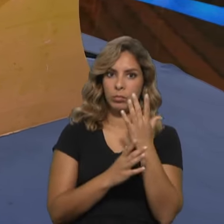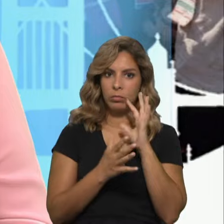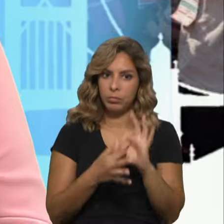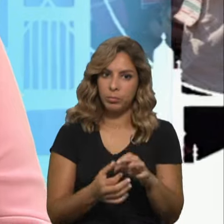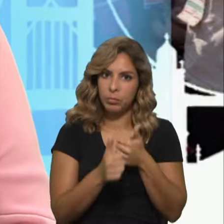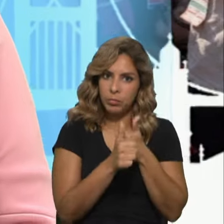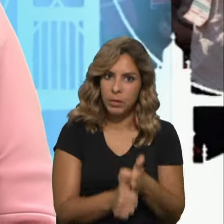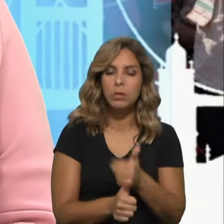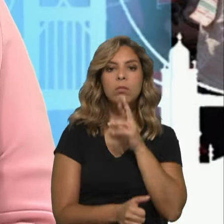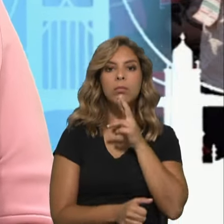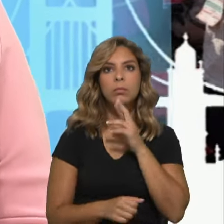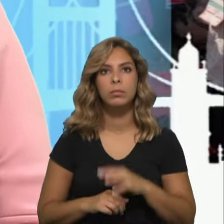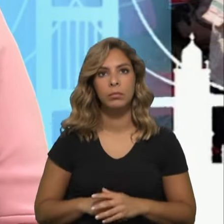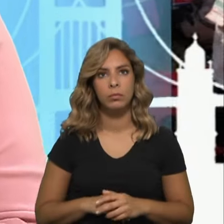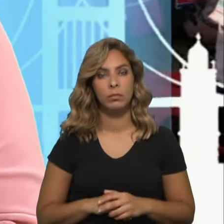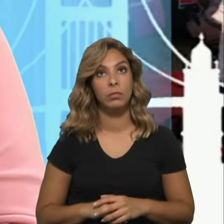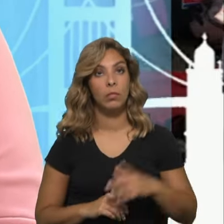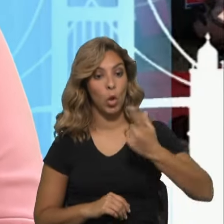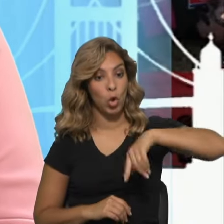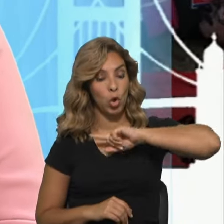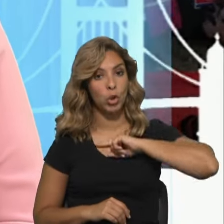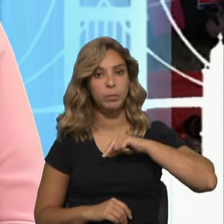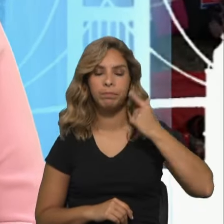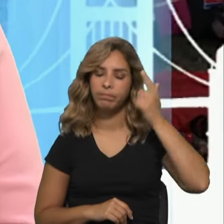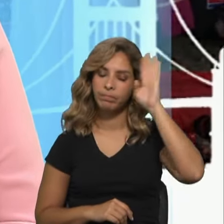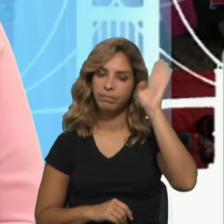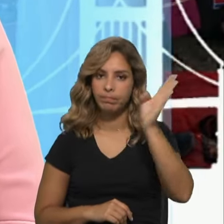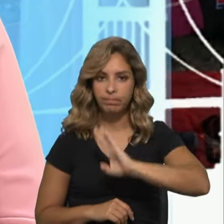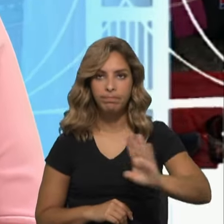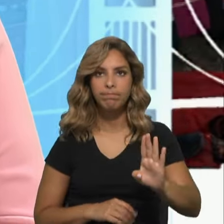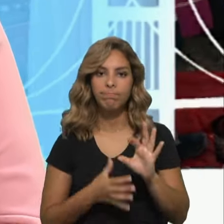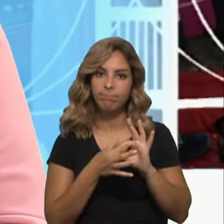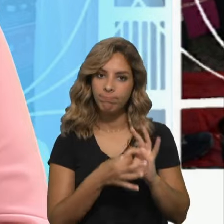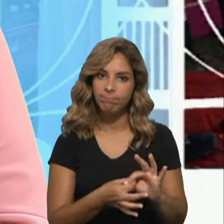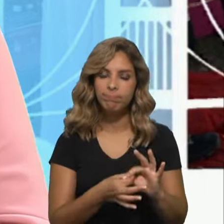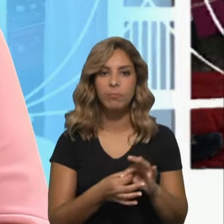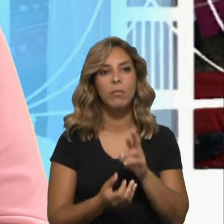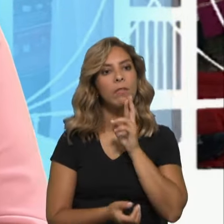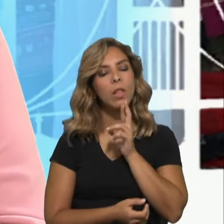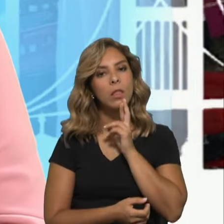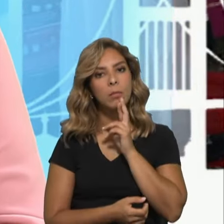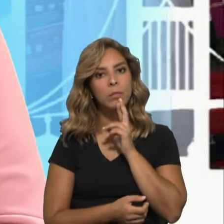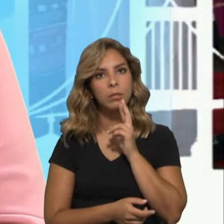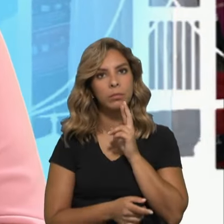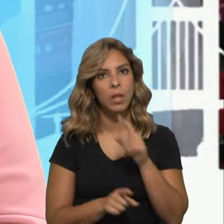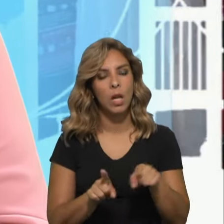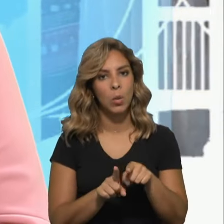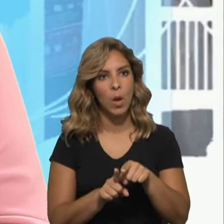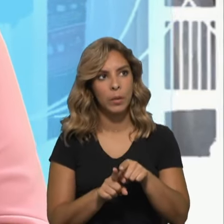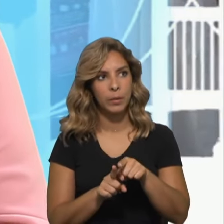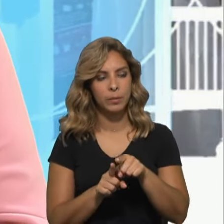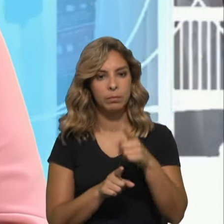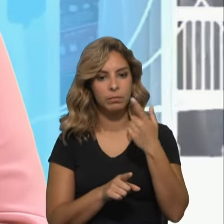santuário? Nós temos bem presente que a mensagem de Fátima é um refúgio que nos dá